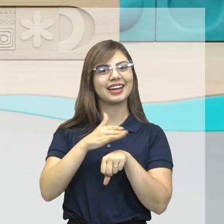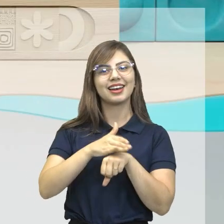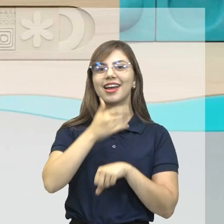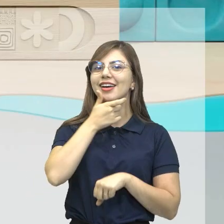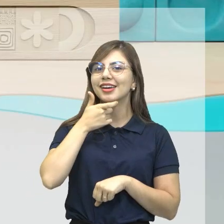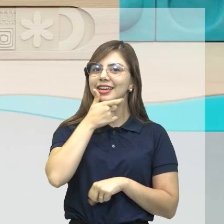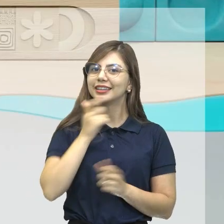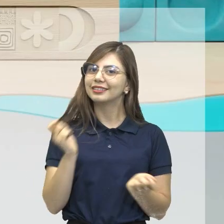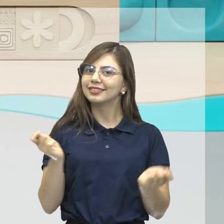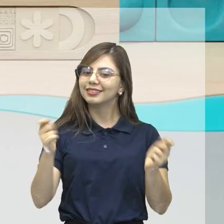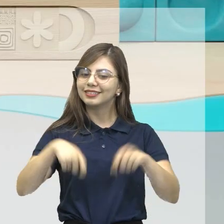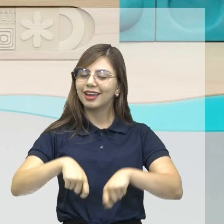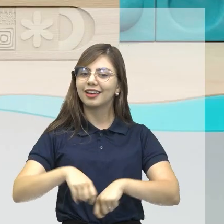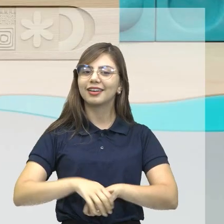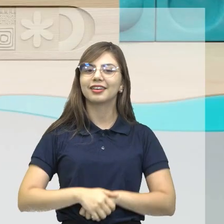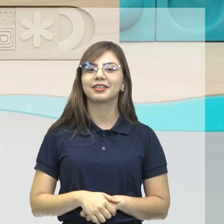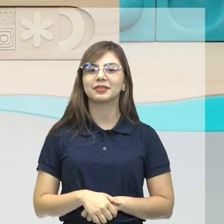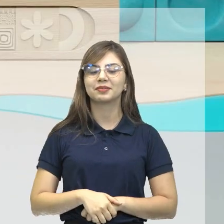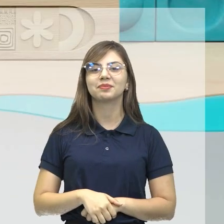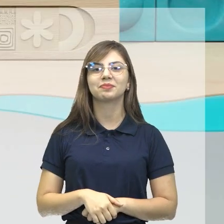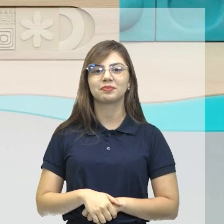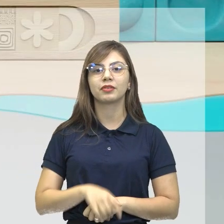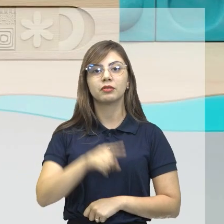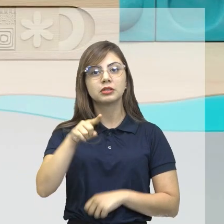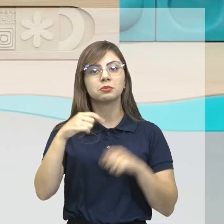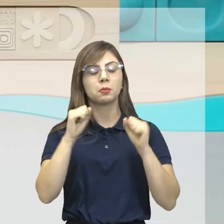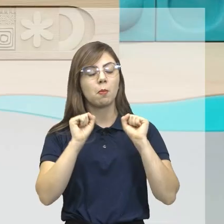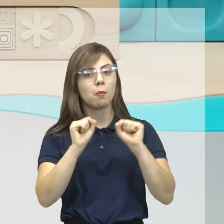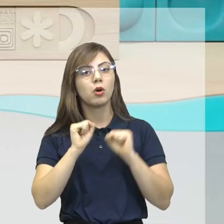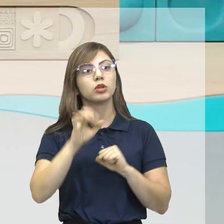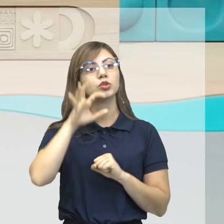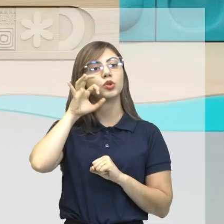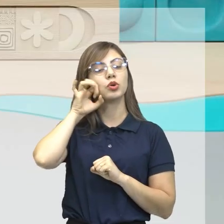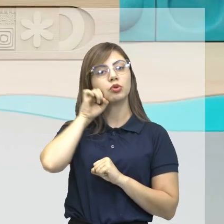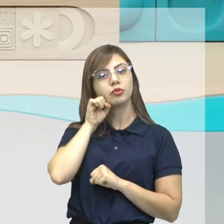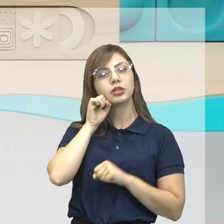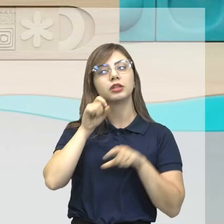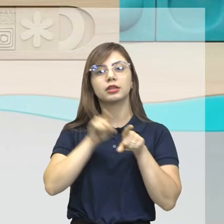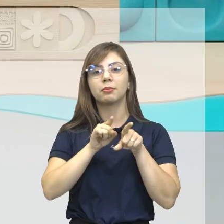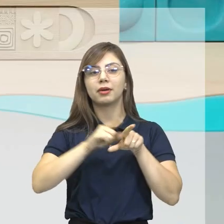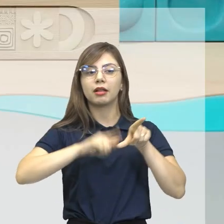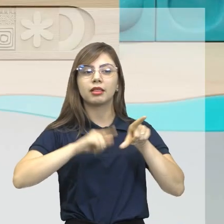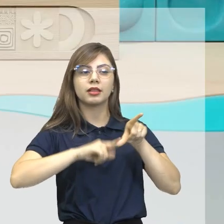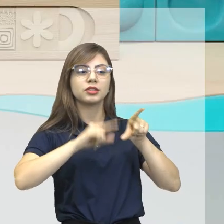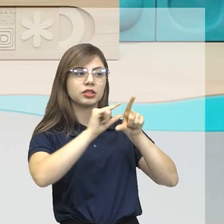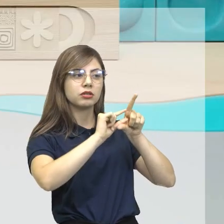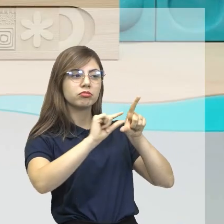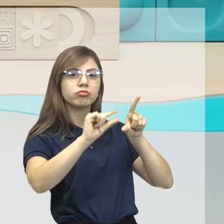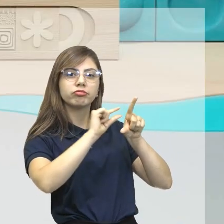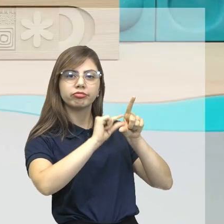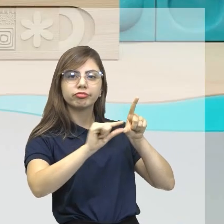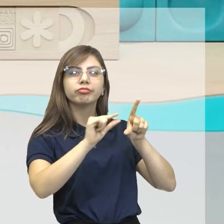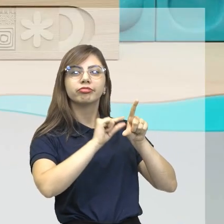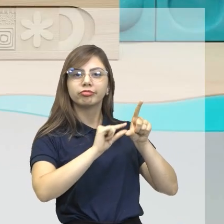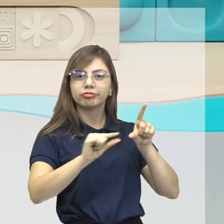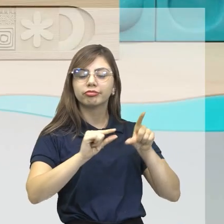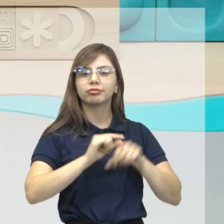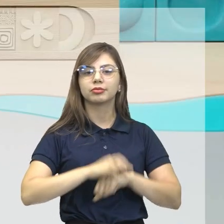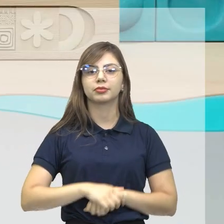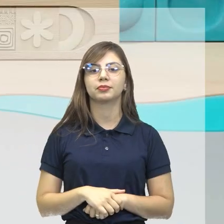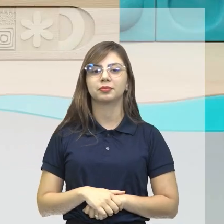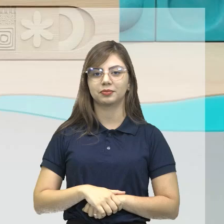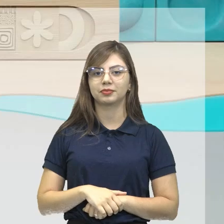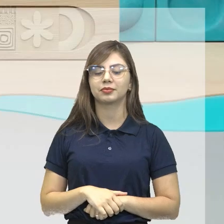seu inglês, né? Tanto ouvindo quanto vendo, colocando lá as legendas para você acompanhar aquele texto também. Então, ela é vista